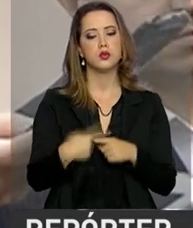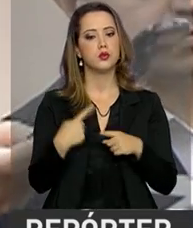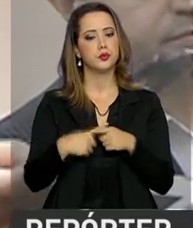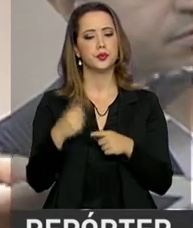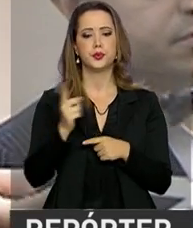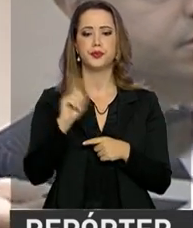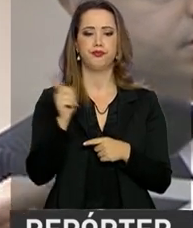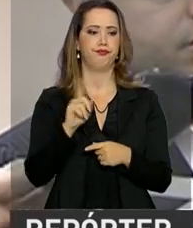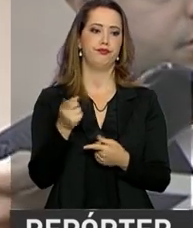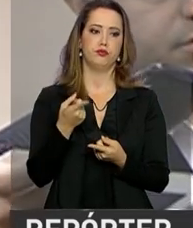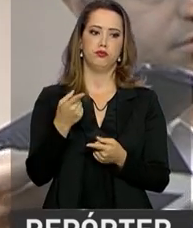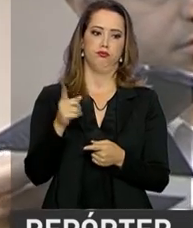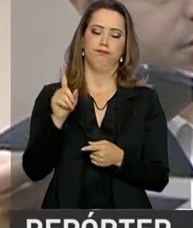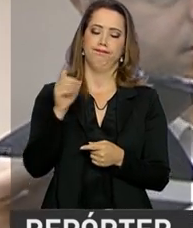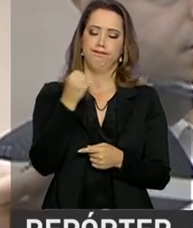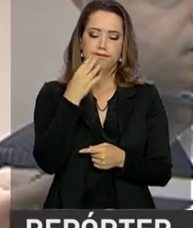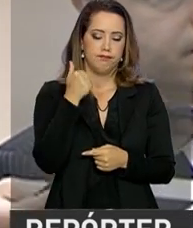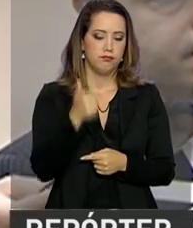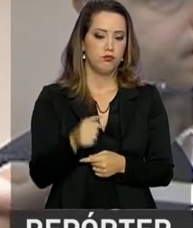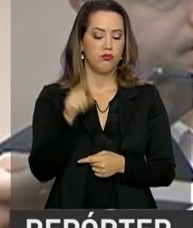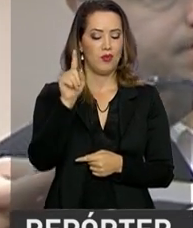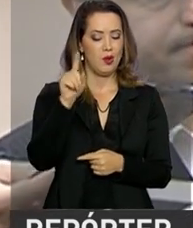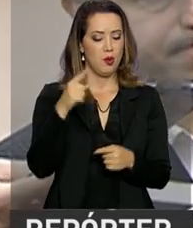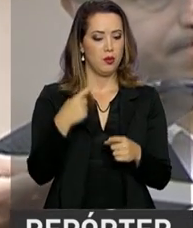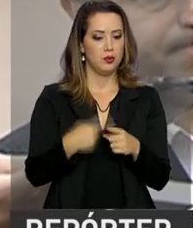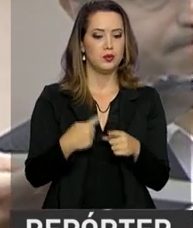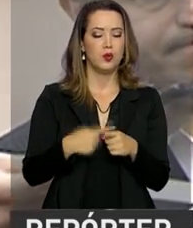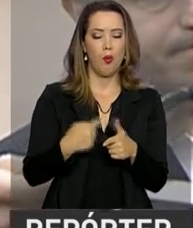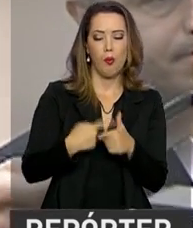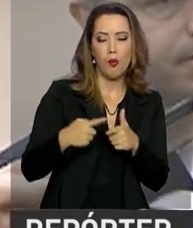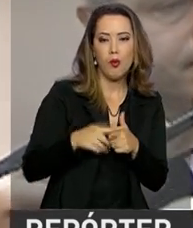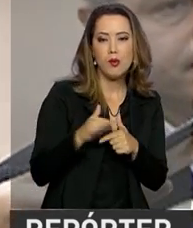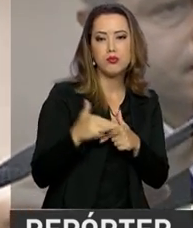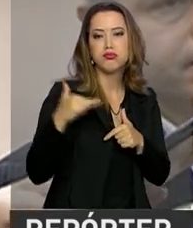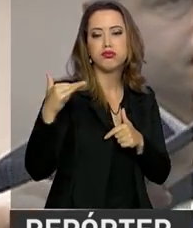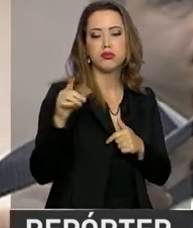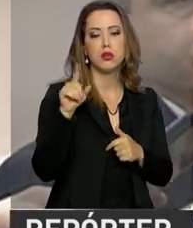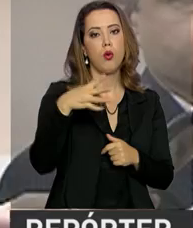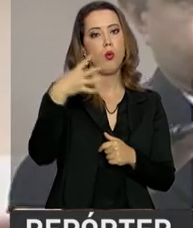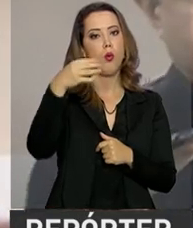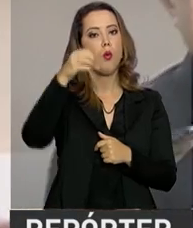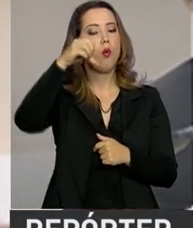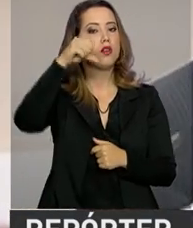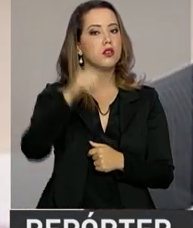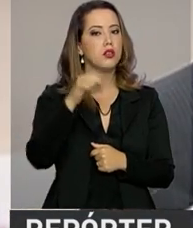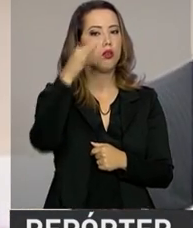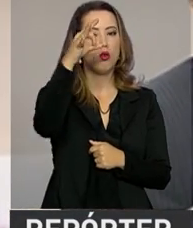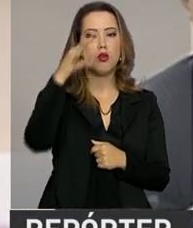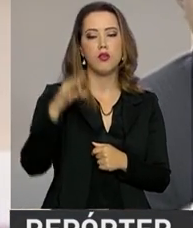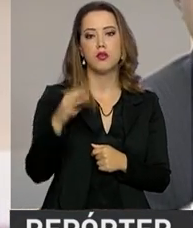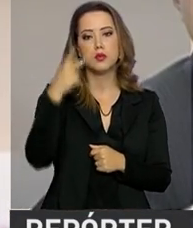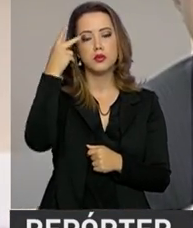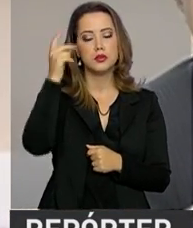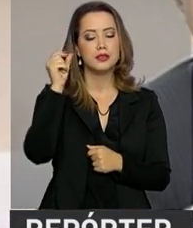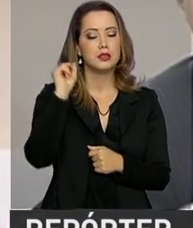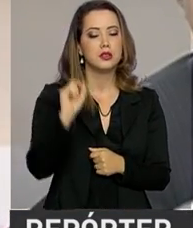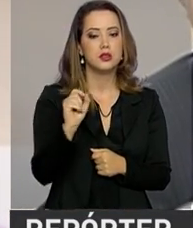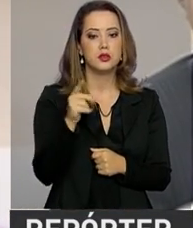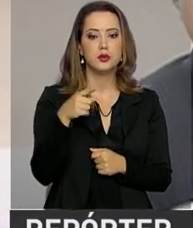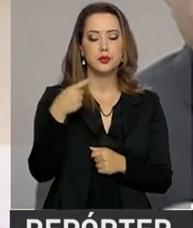conveniente e o que é mais grave 49% para indicar dois lugares no Conselho de